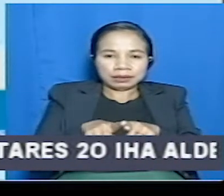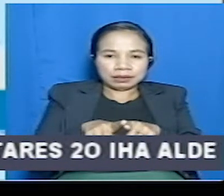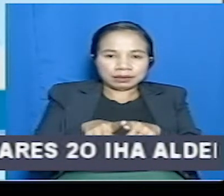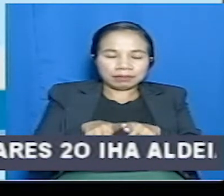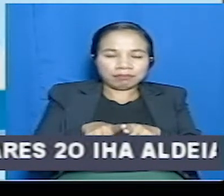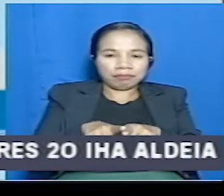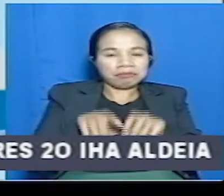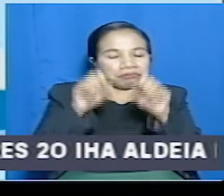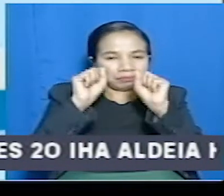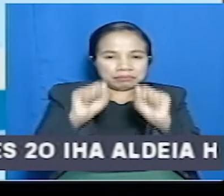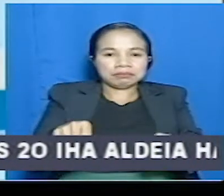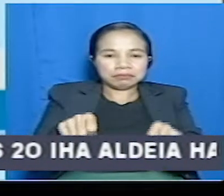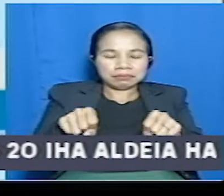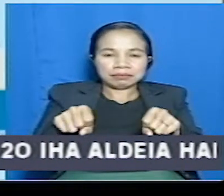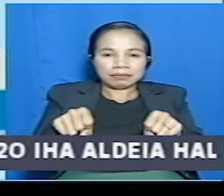disponibilidade